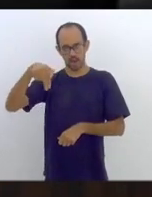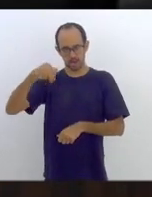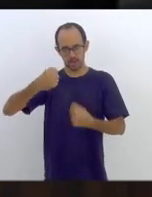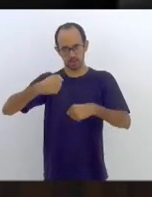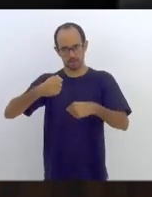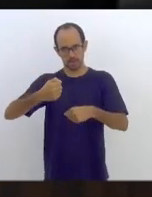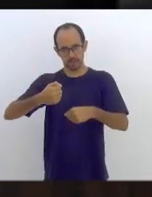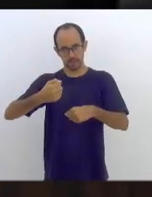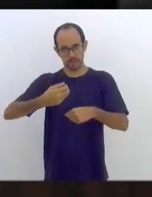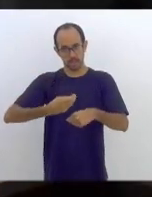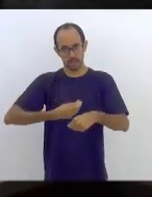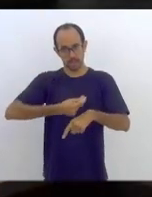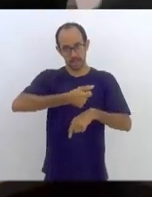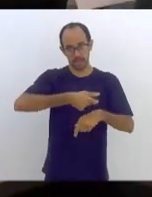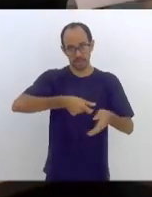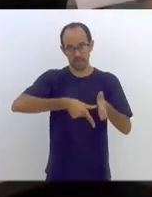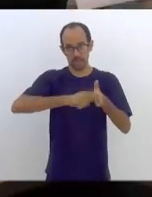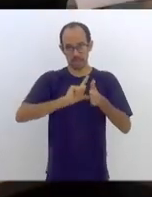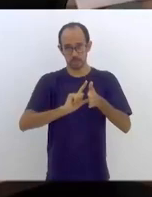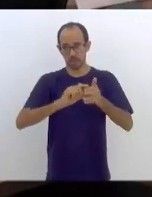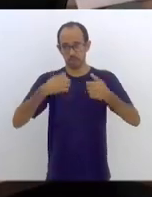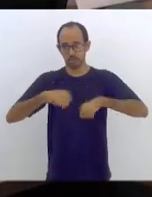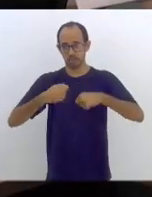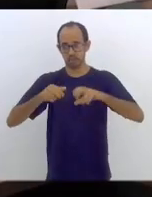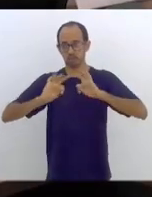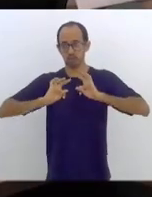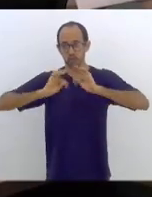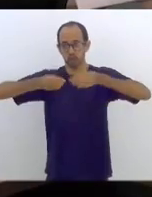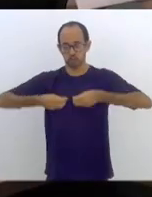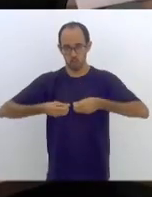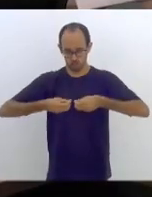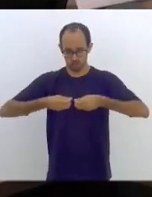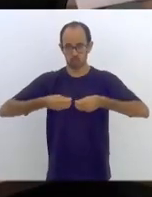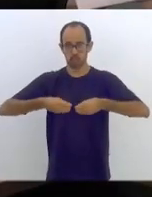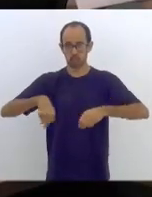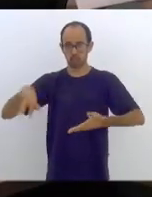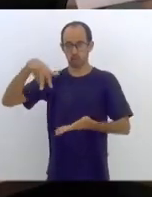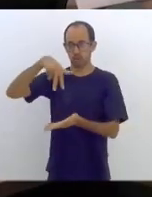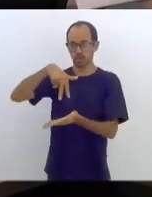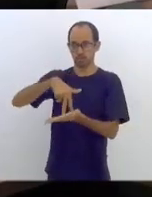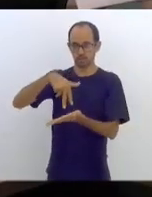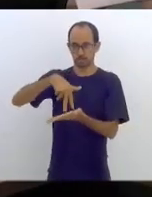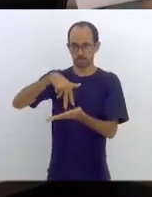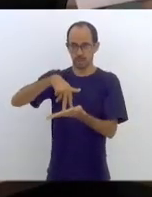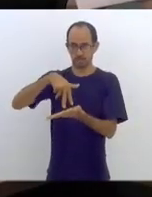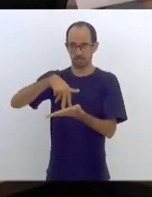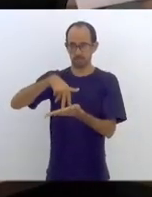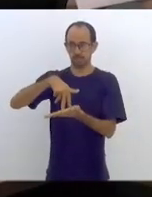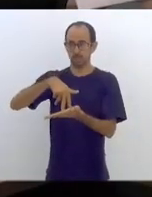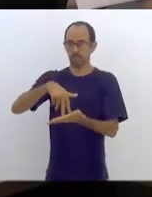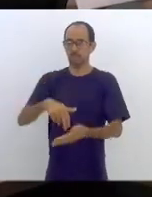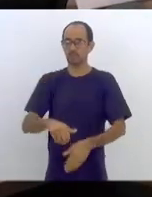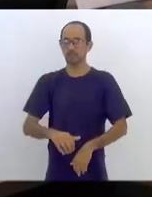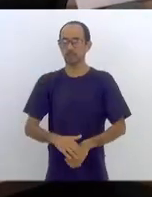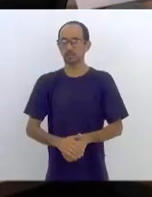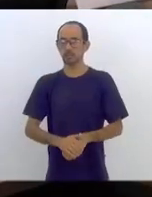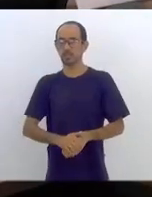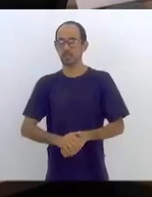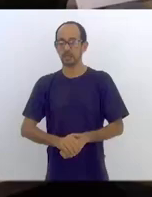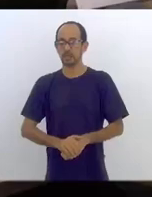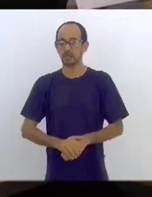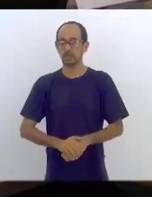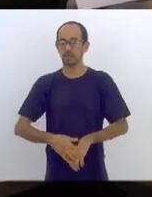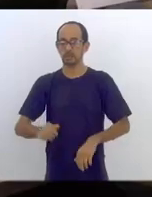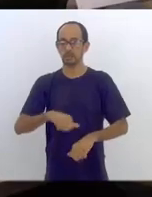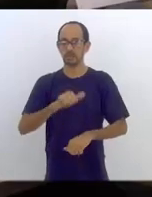cedo. Eu gostaria que todos e todas e todes aqui se colocassem de pé para honrar esse